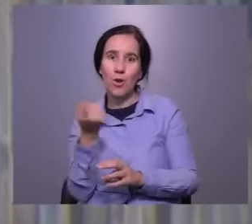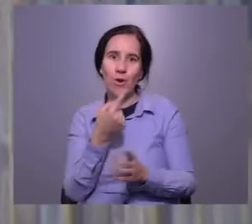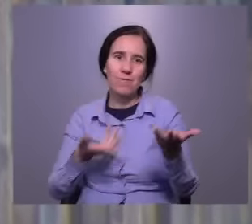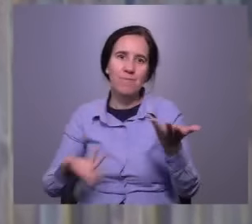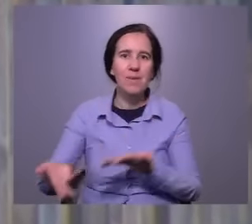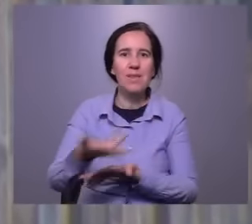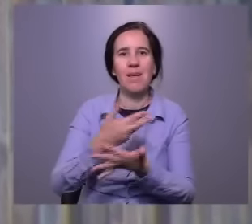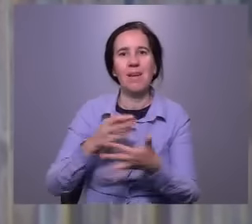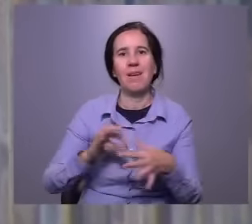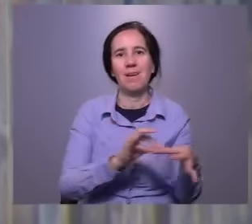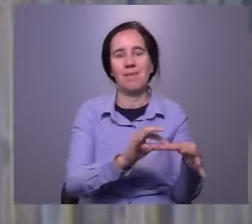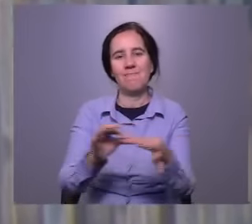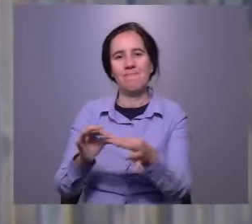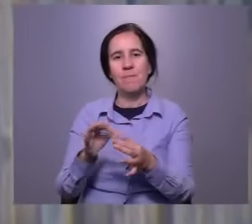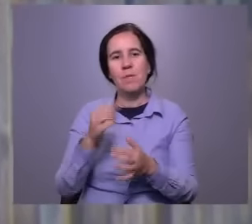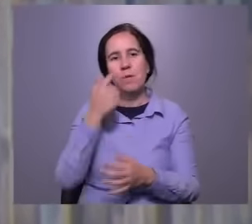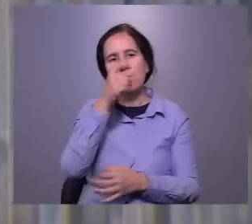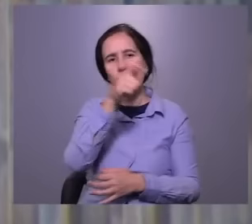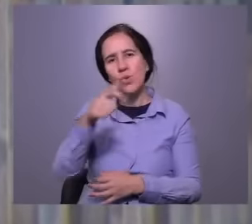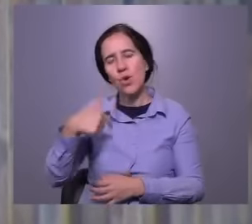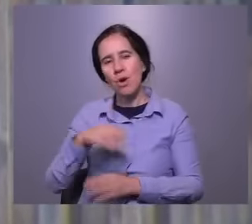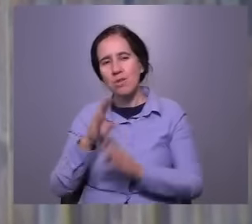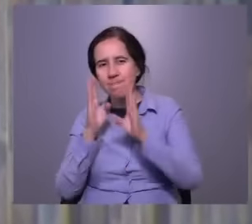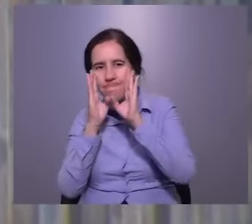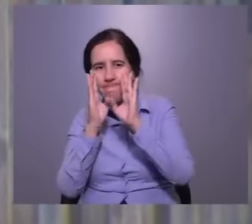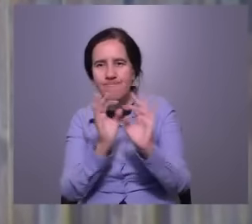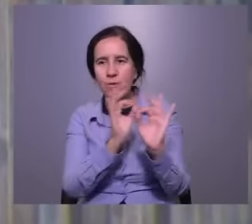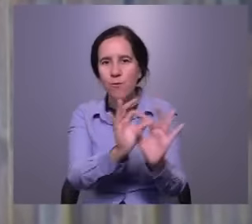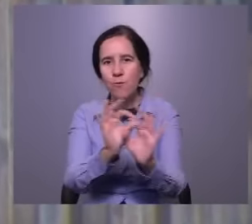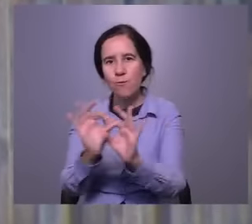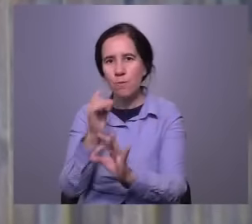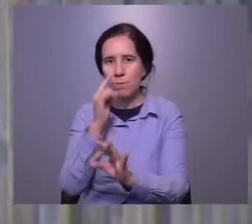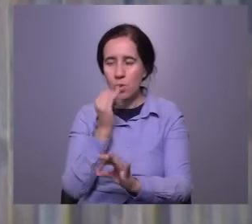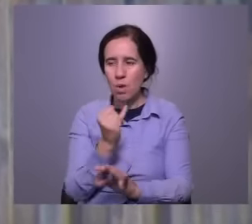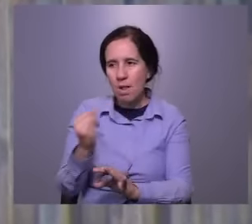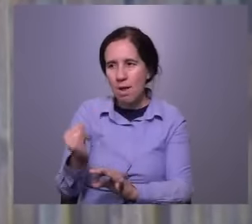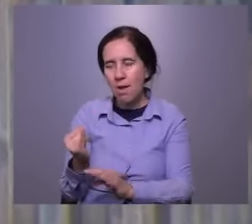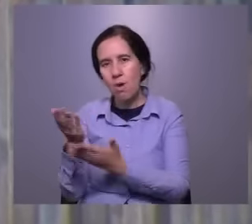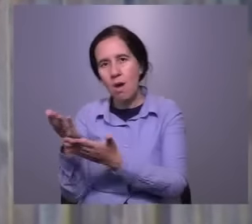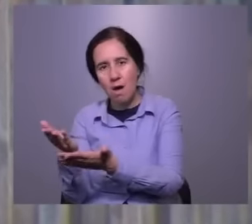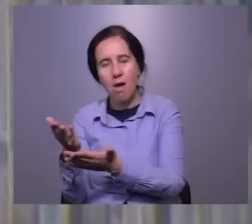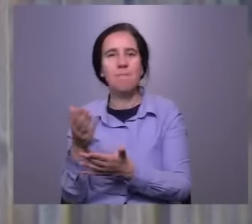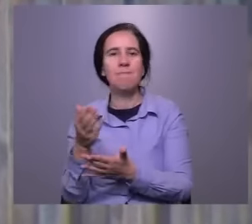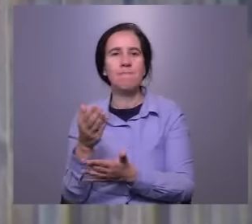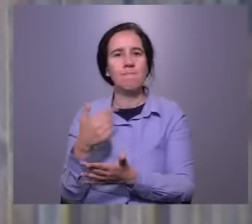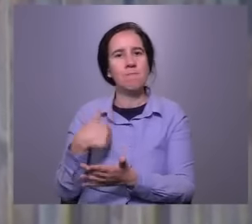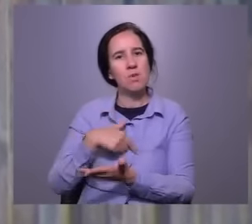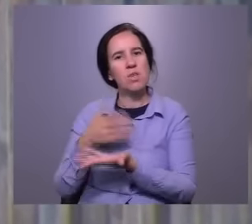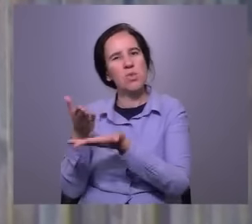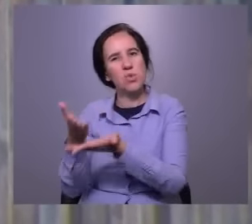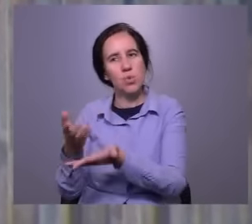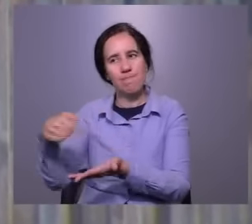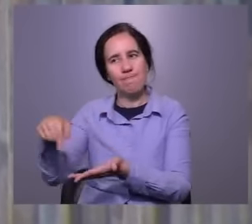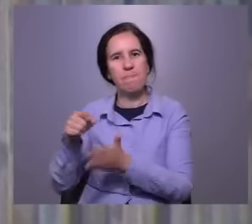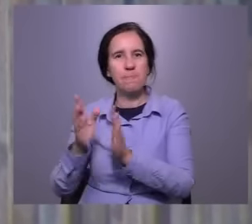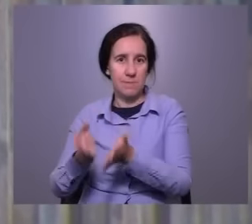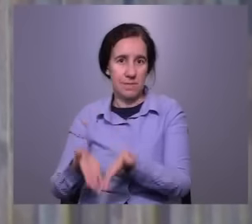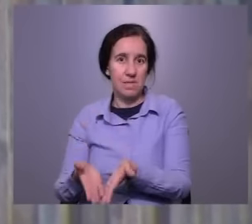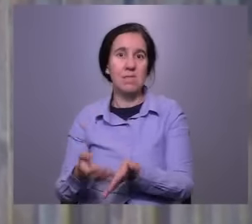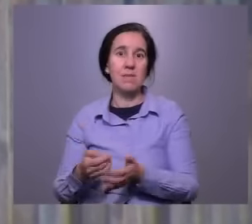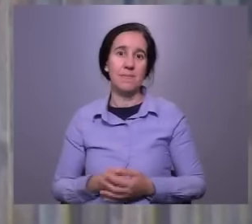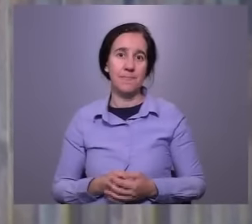Hoje, Jesus continua a multiplicar os pães e a saciar a fome, mas fala-o através